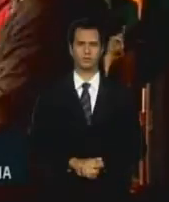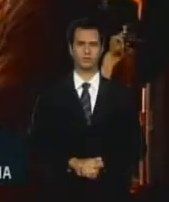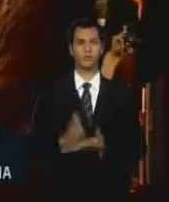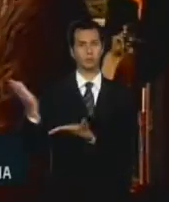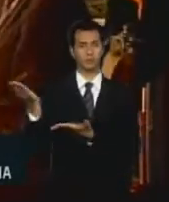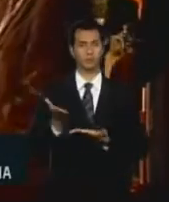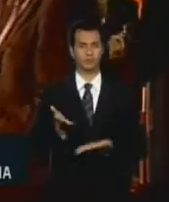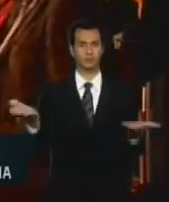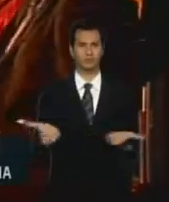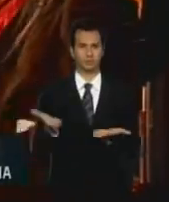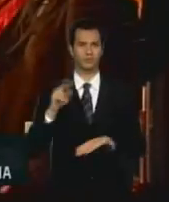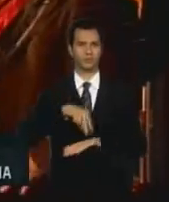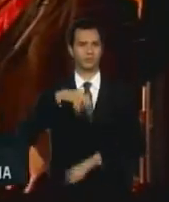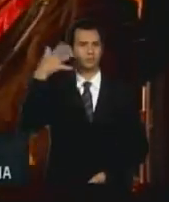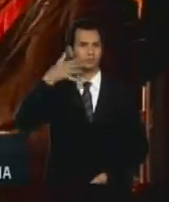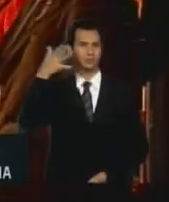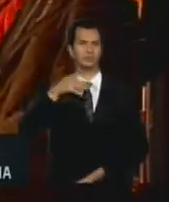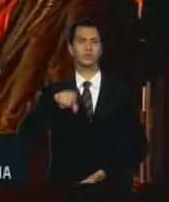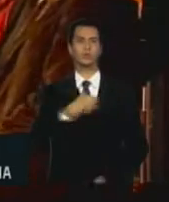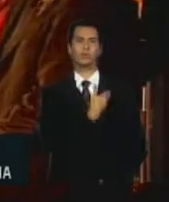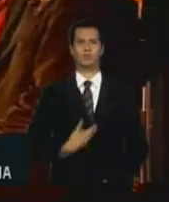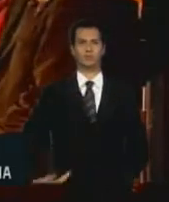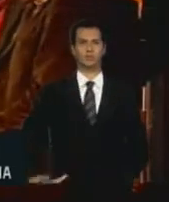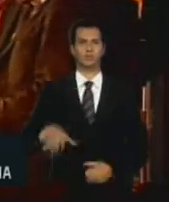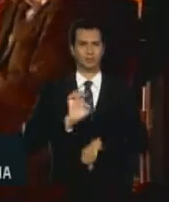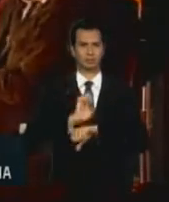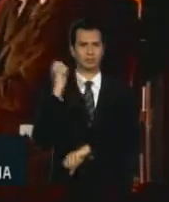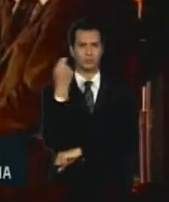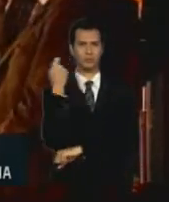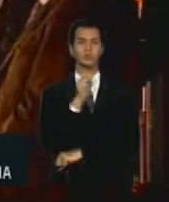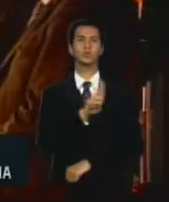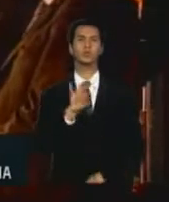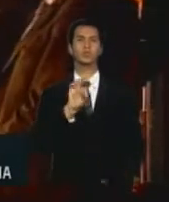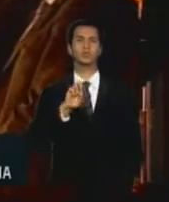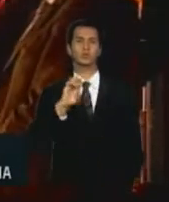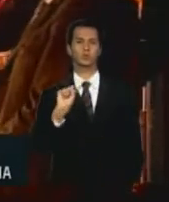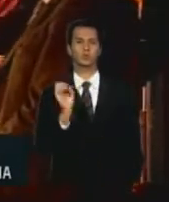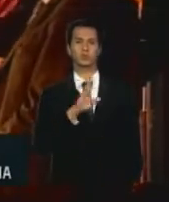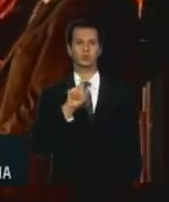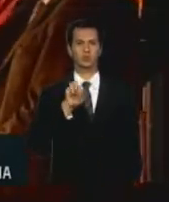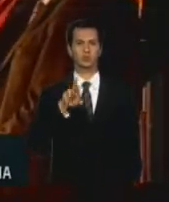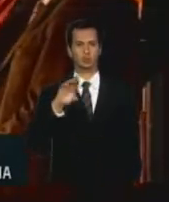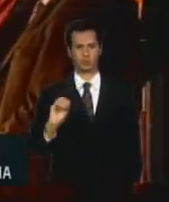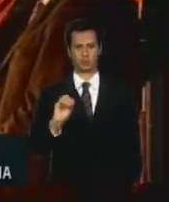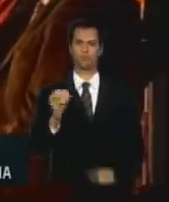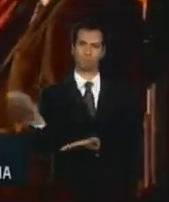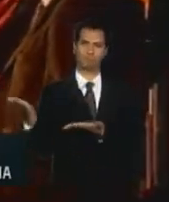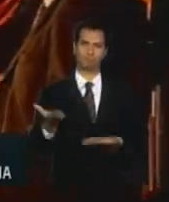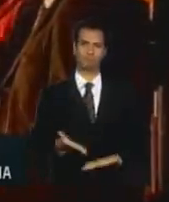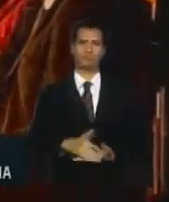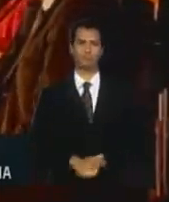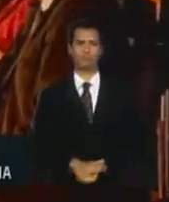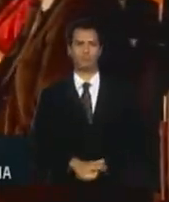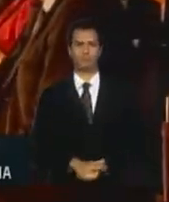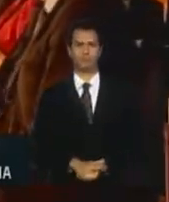Convidamos a fazer uso da palavra o senhor governador do estado do Rio Grande do Sul, Tarso Genro.